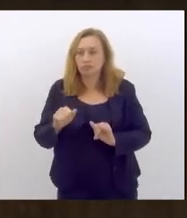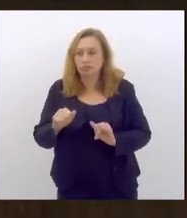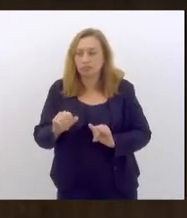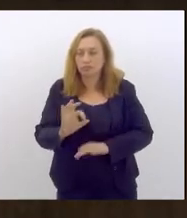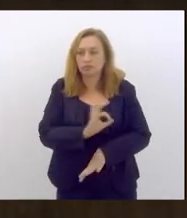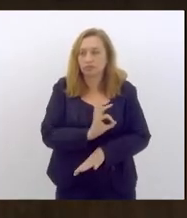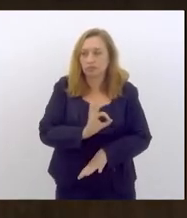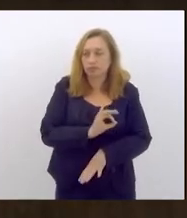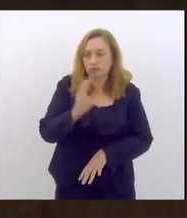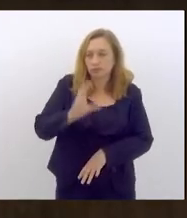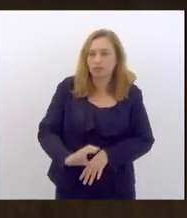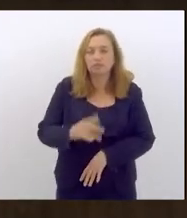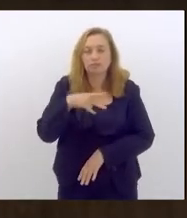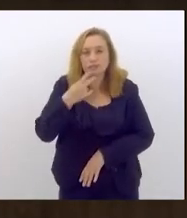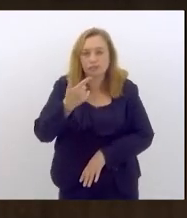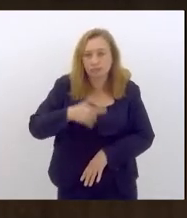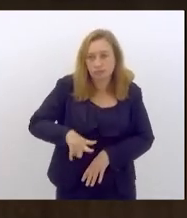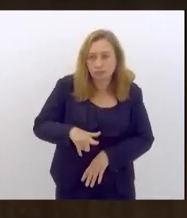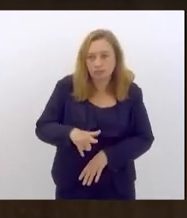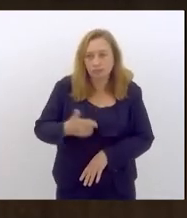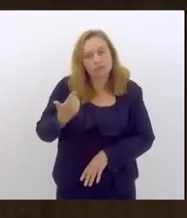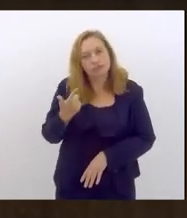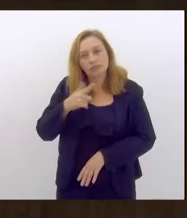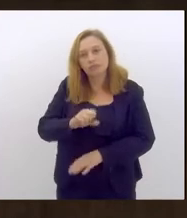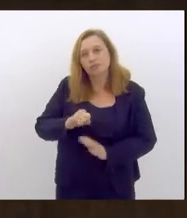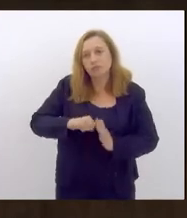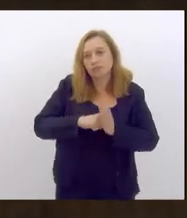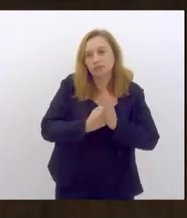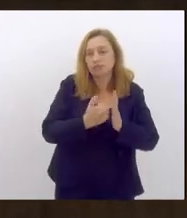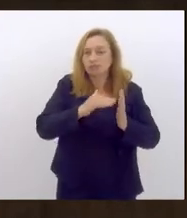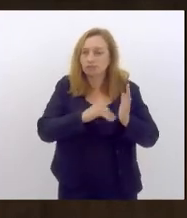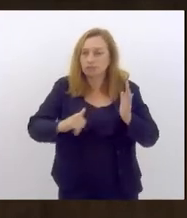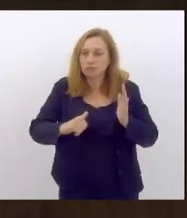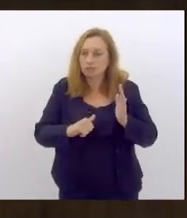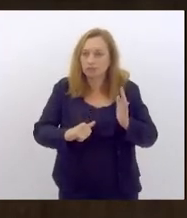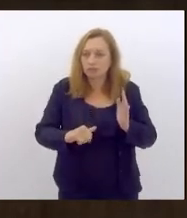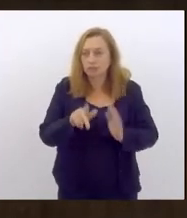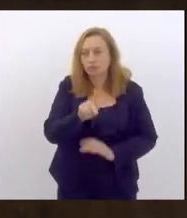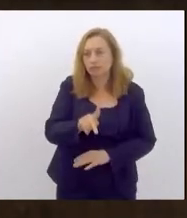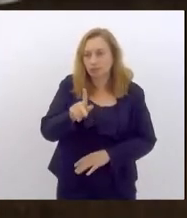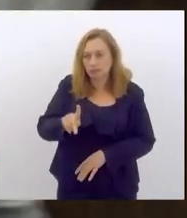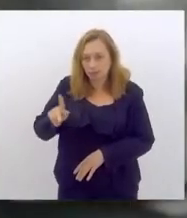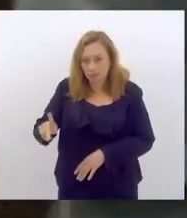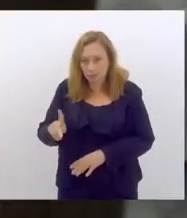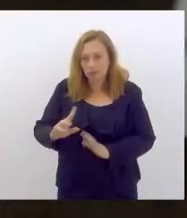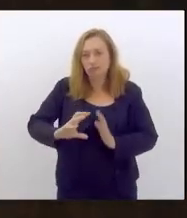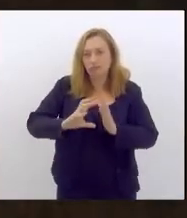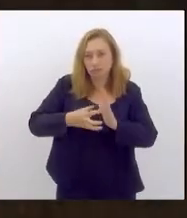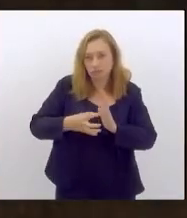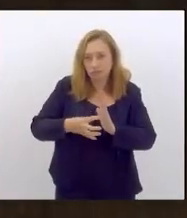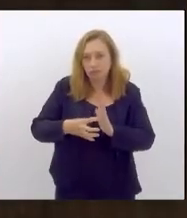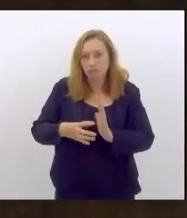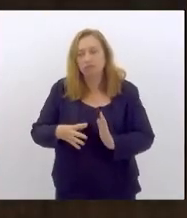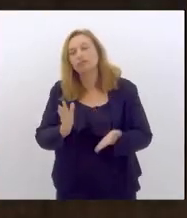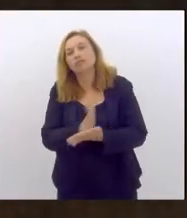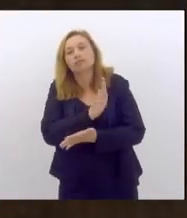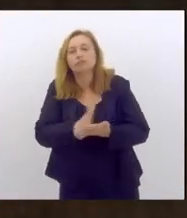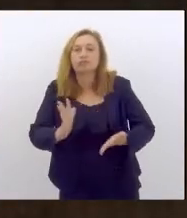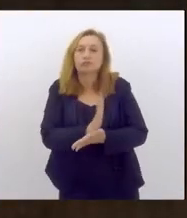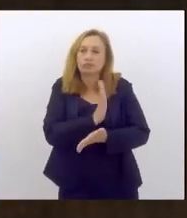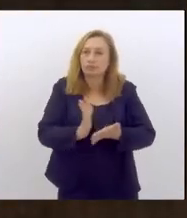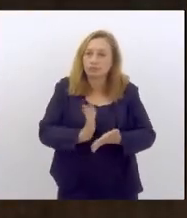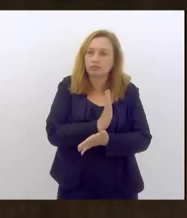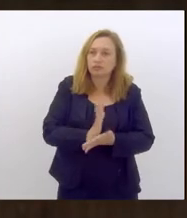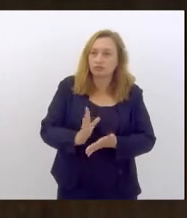quero dizer aqui que o que conseguiu derrubar o veto foi a bancada progressista, a bancada que muitas vezes